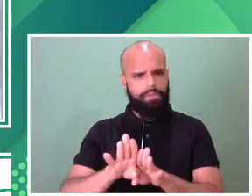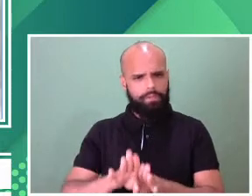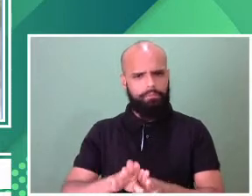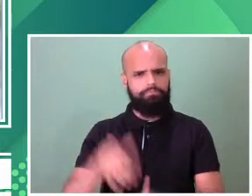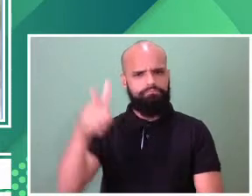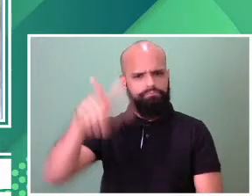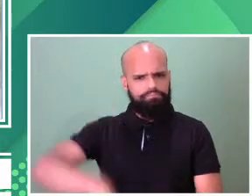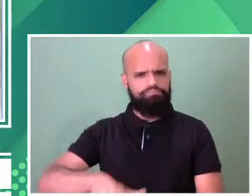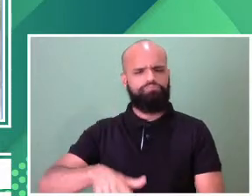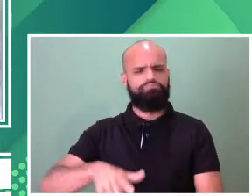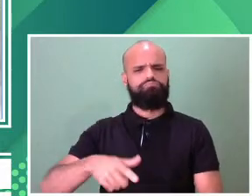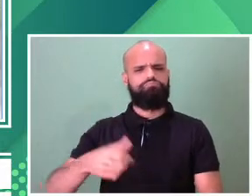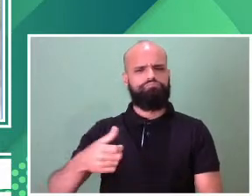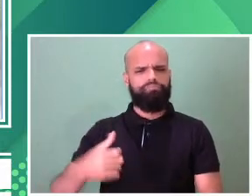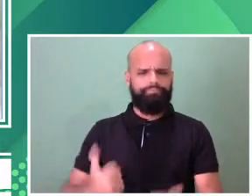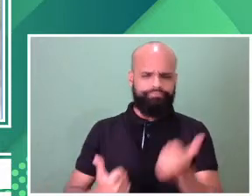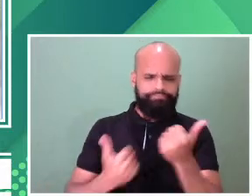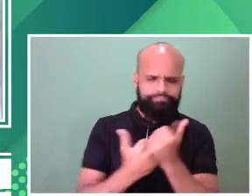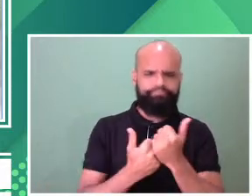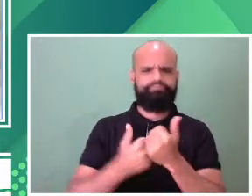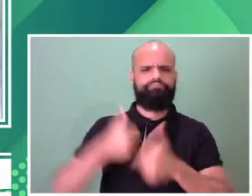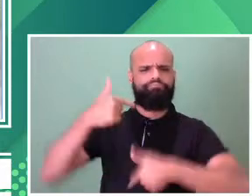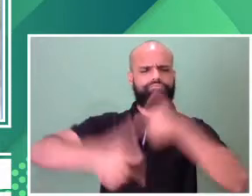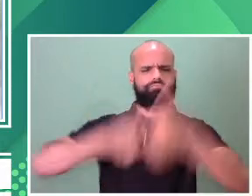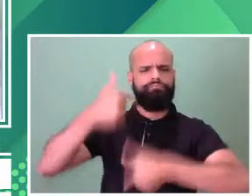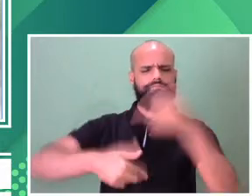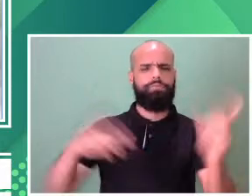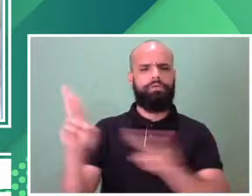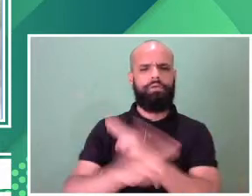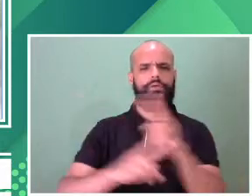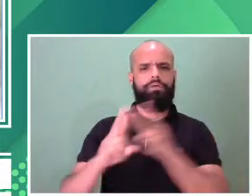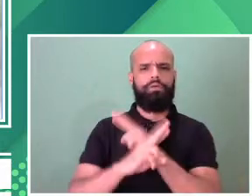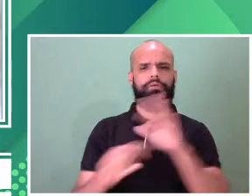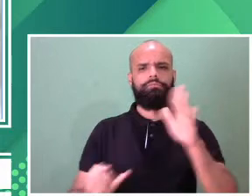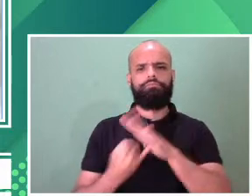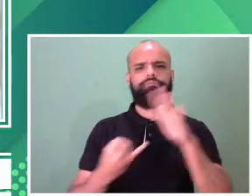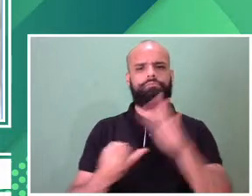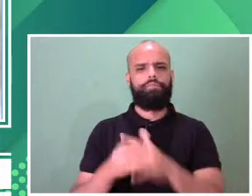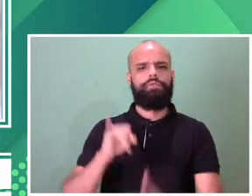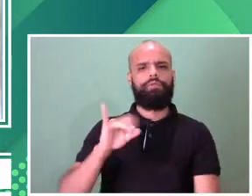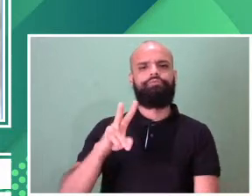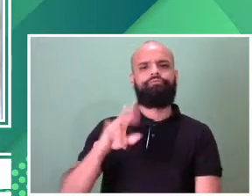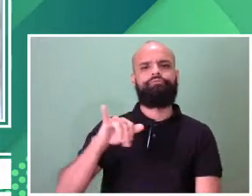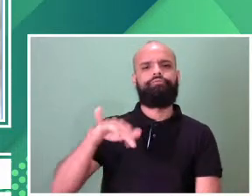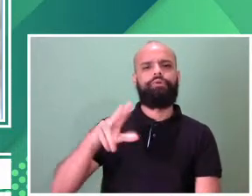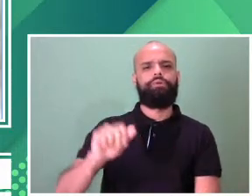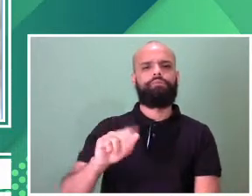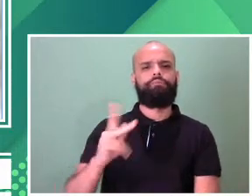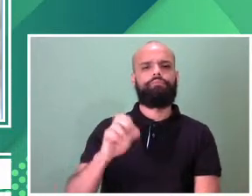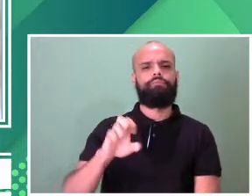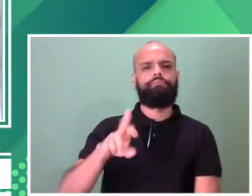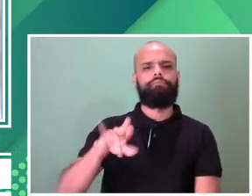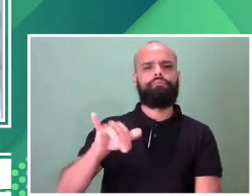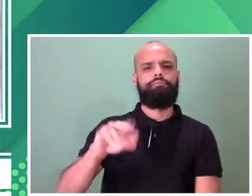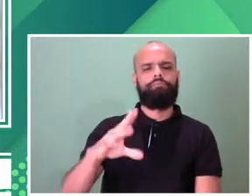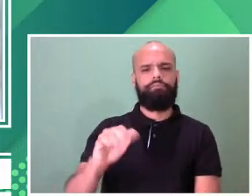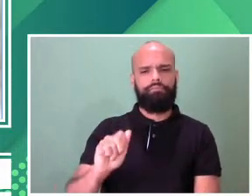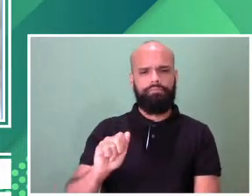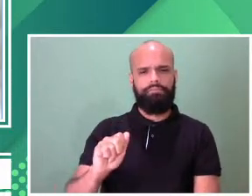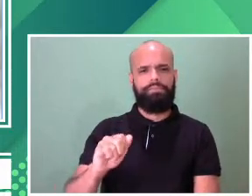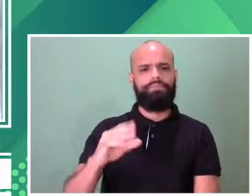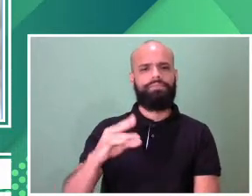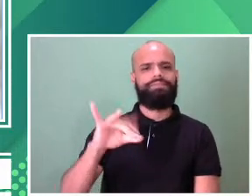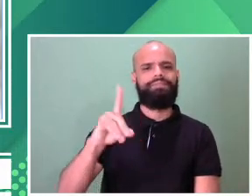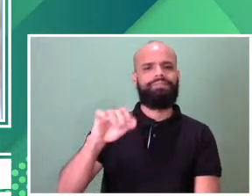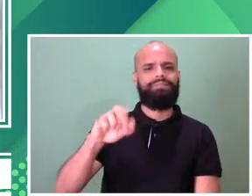incansável apoio e trabalho relacionado aos assuntos da instituição de Ivana Peixoto, Eric Christian, Siddharth Bora e